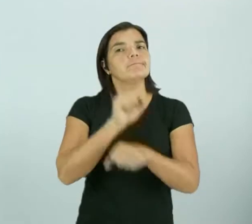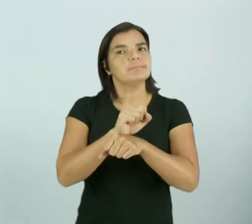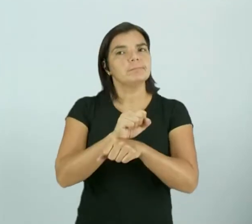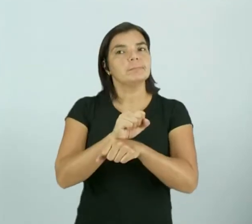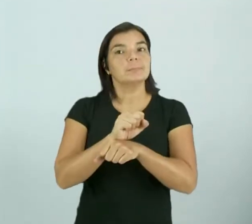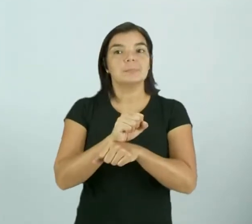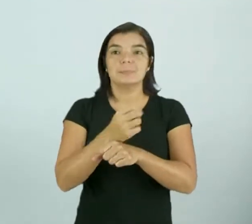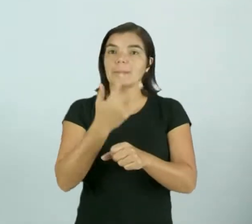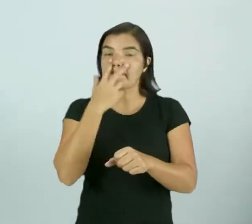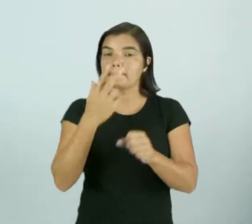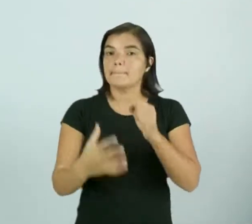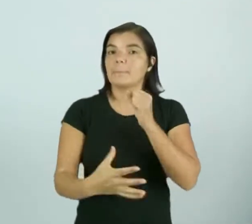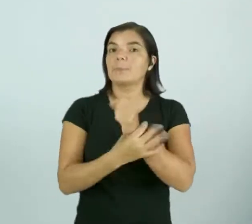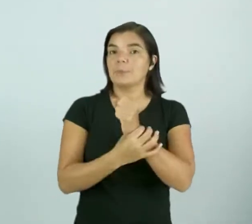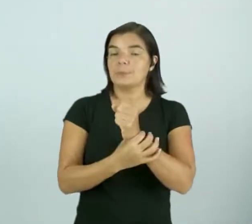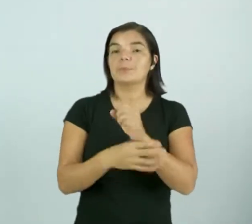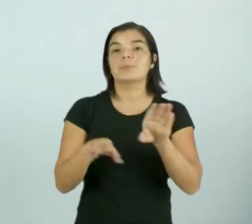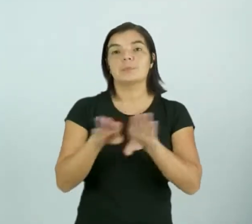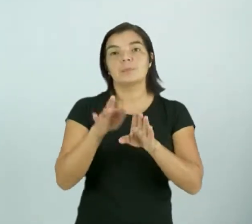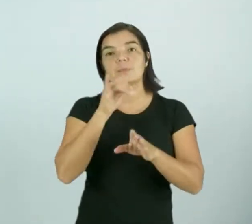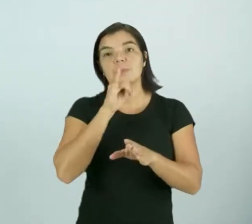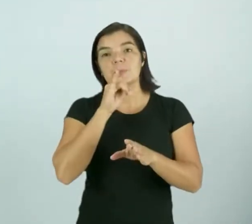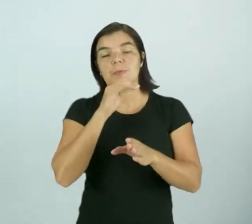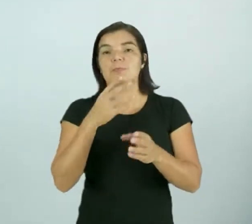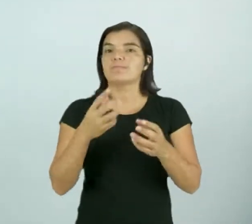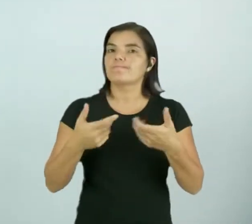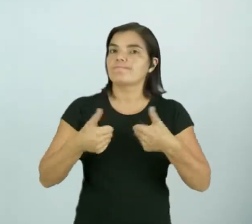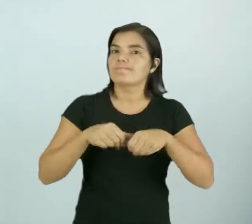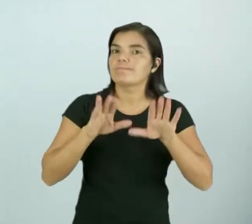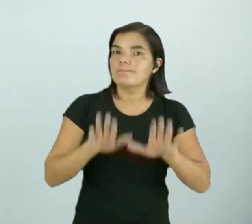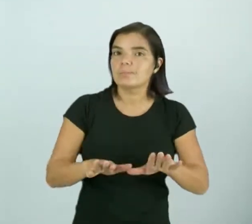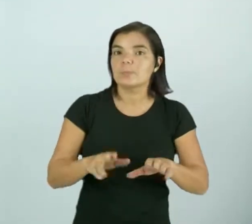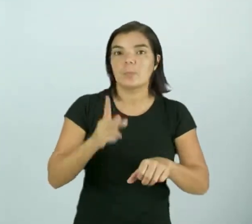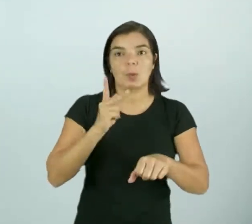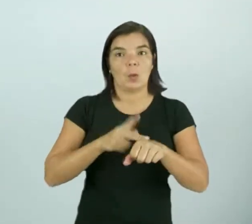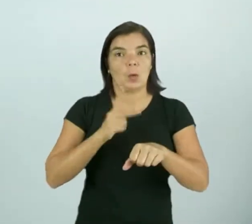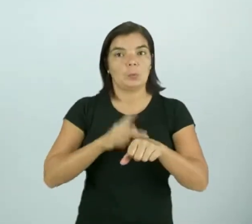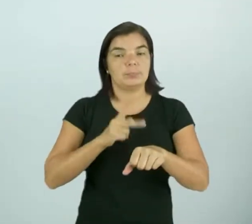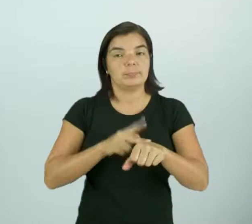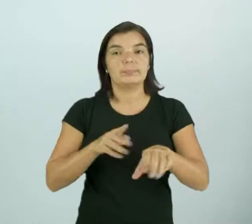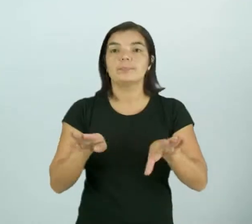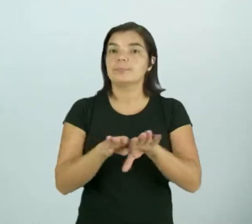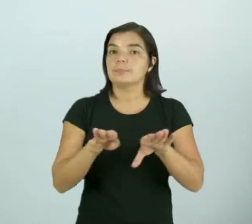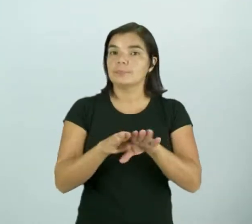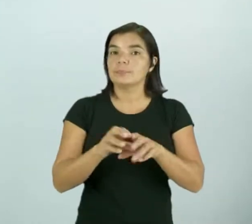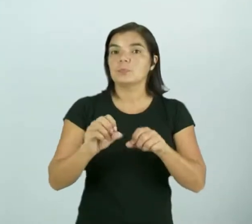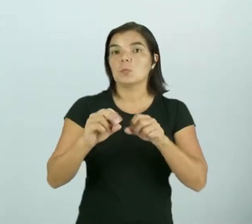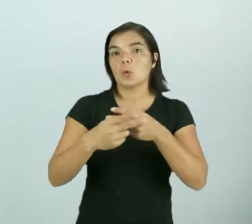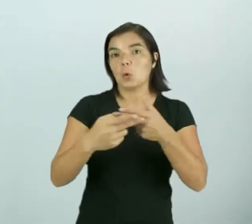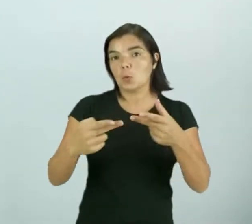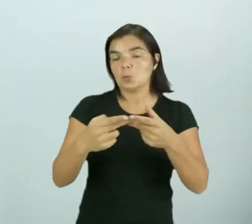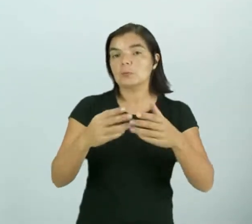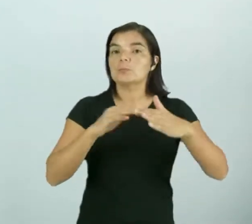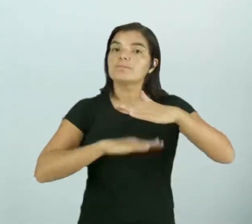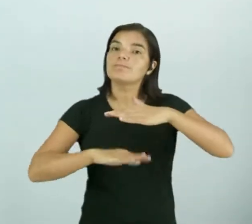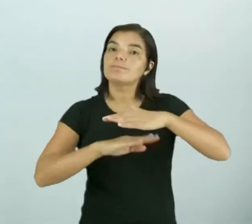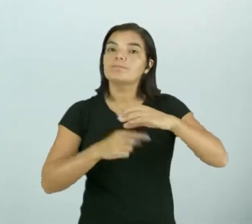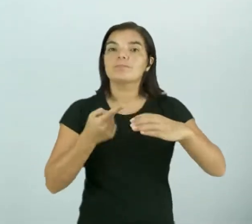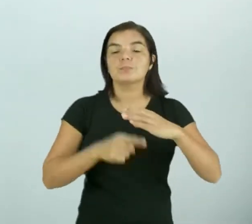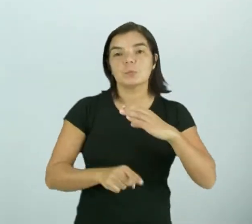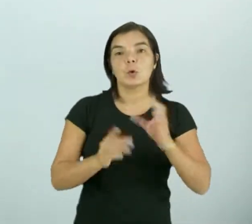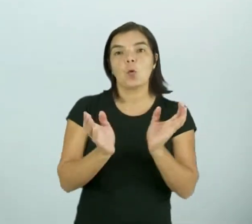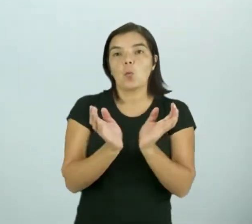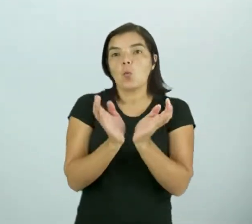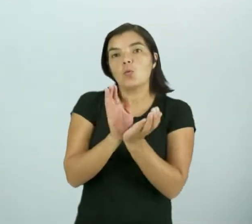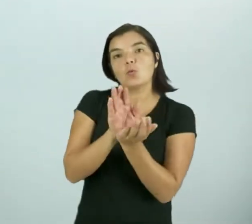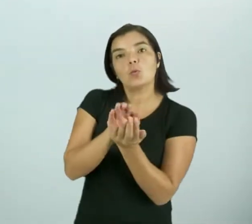sempre presos. Podem ficar presos, por exemplo, ficar fixos a rochas ou ficar fixos a estruturas submersas, como